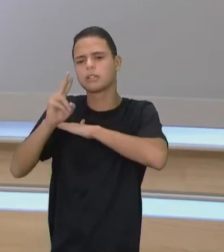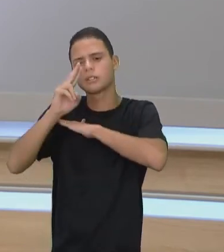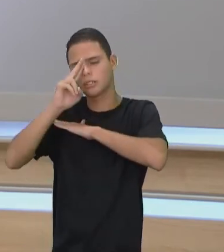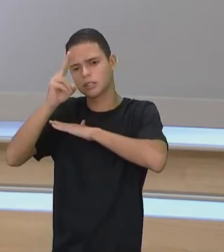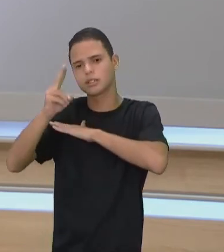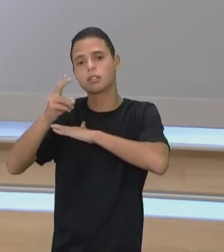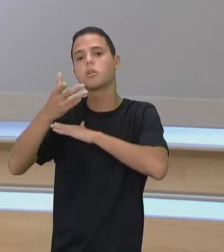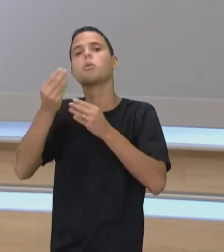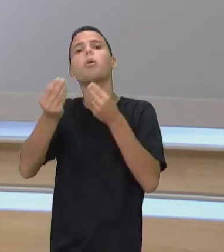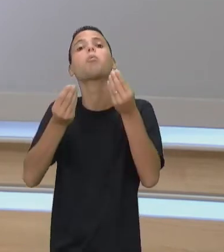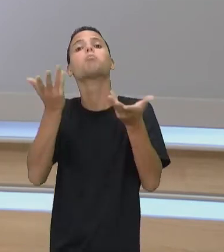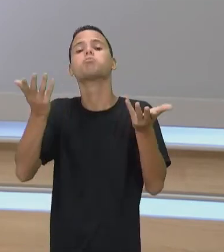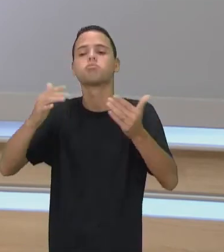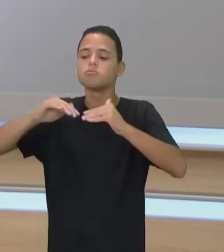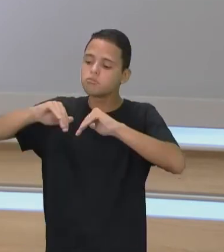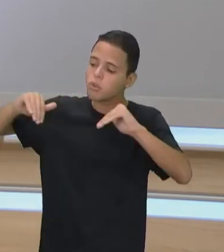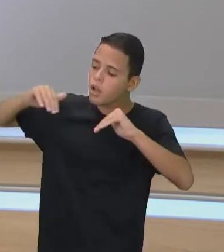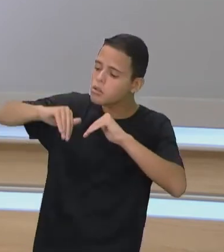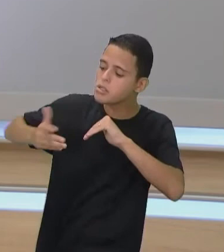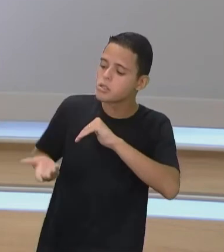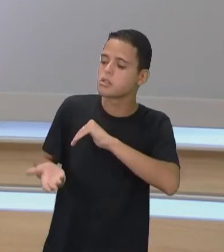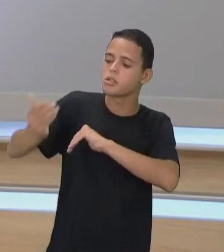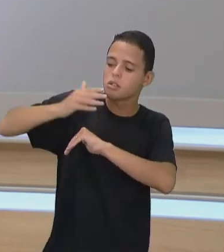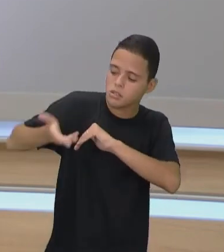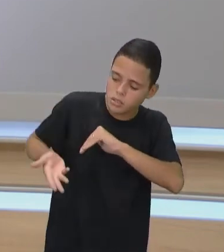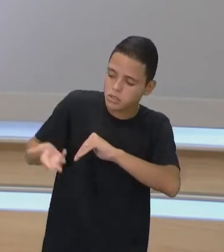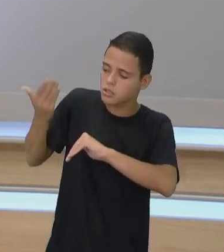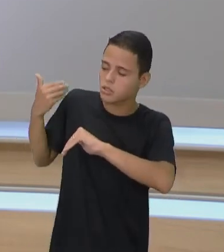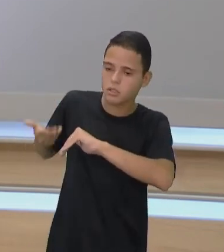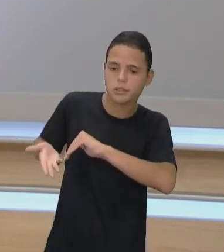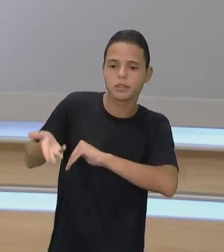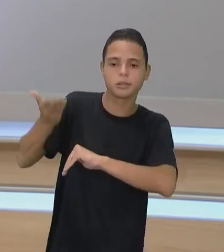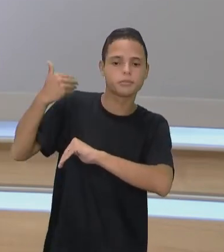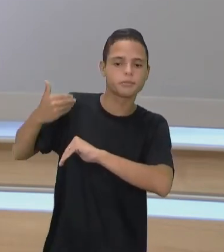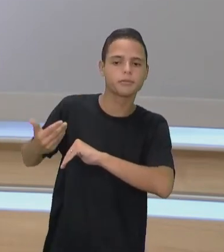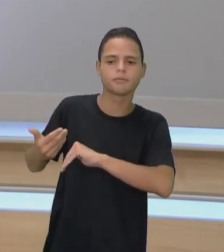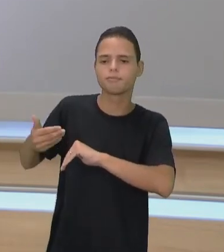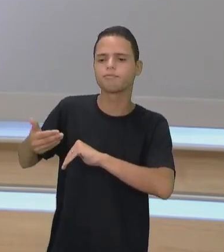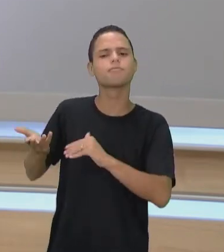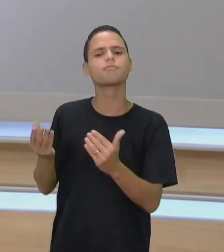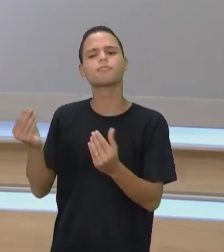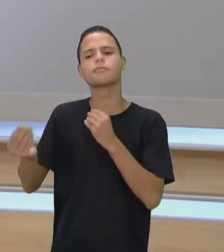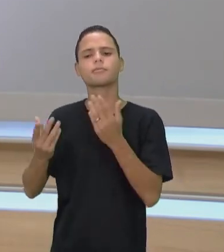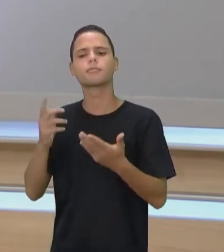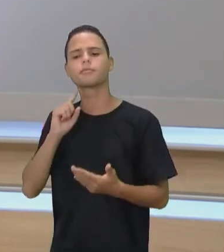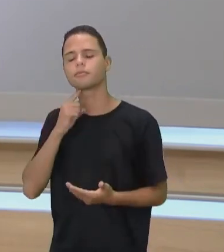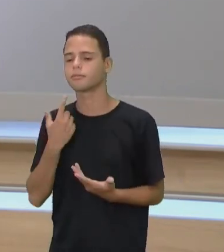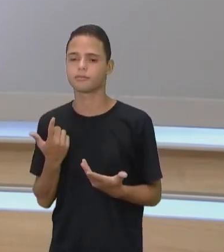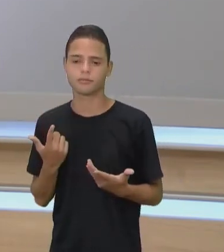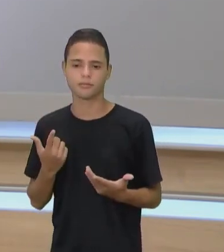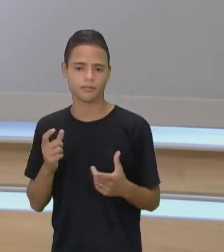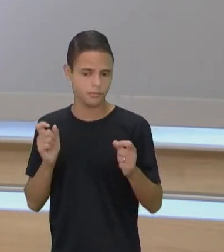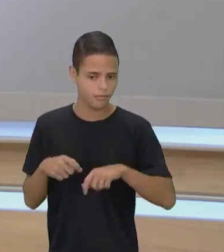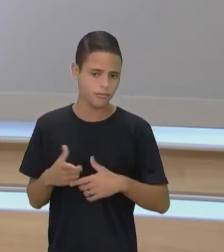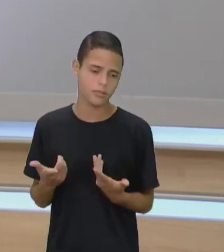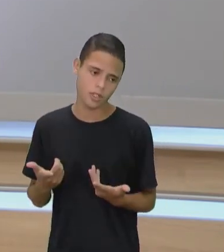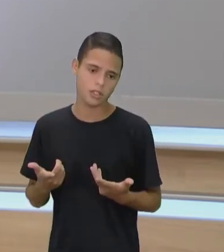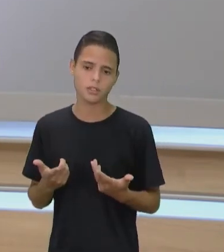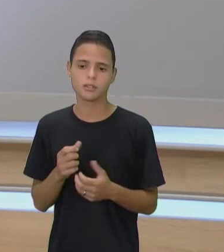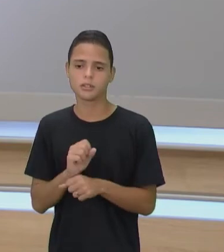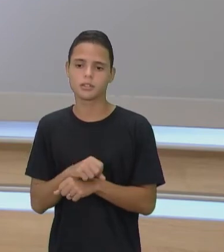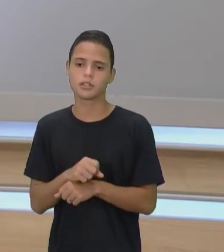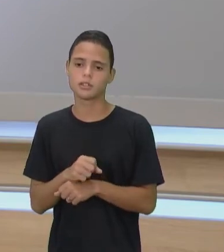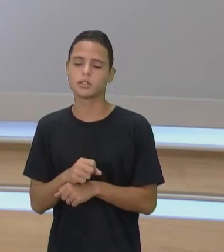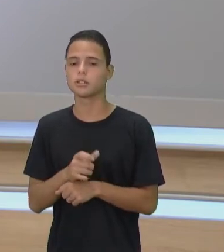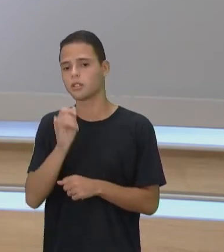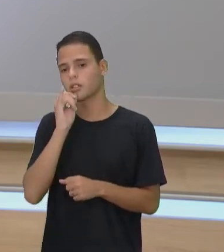Você vai tirar essa terra e fazer o quê com ela? Como você vai tirar essa poluição? É só a gente pensar que é possível? Temos aí, por